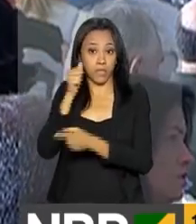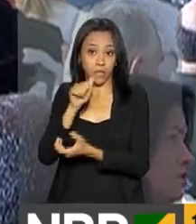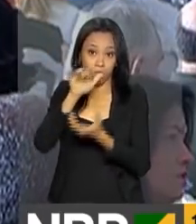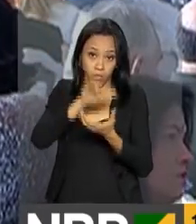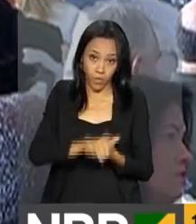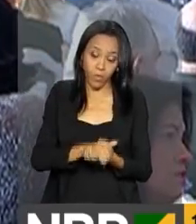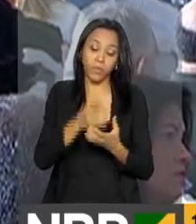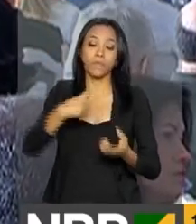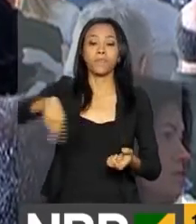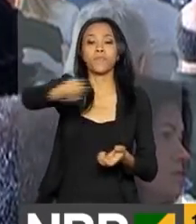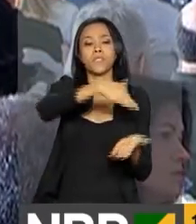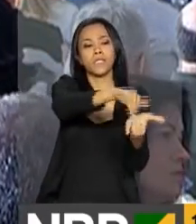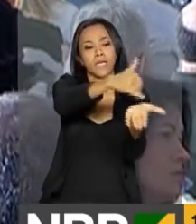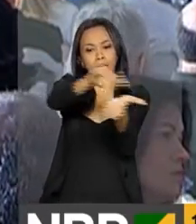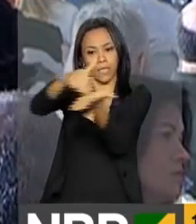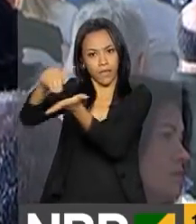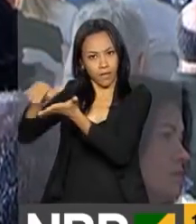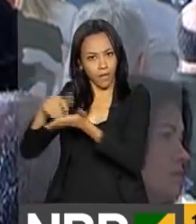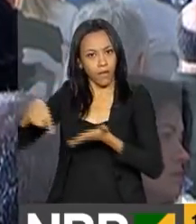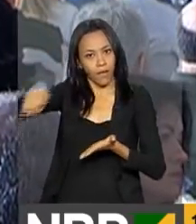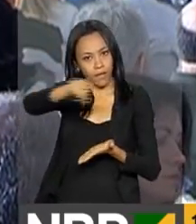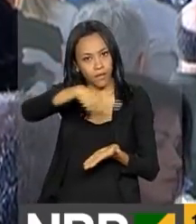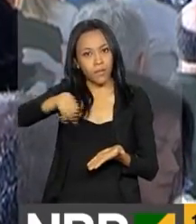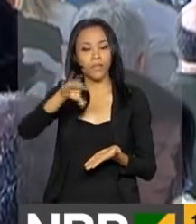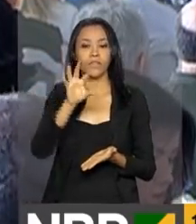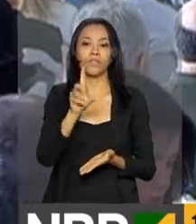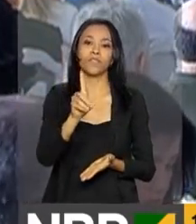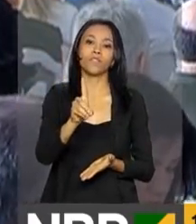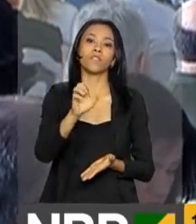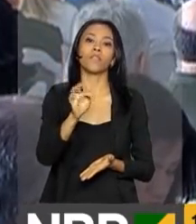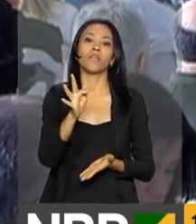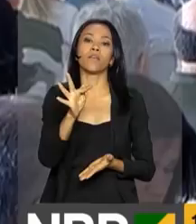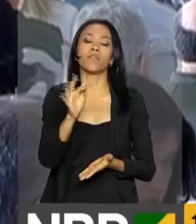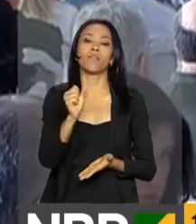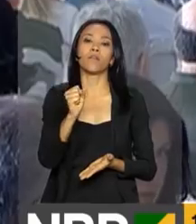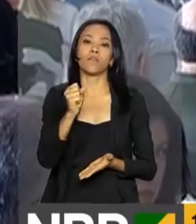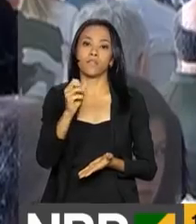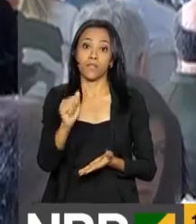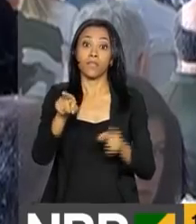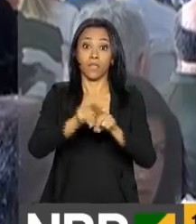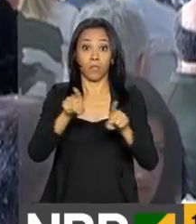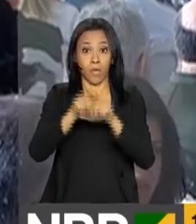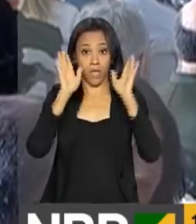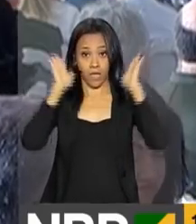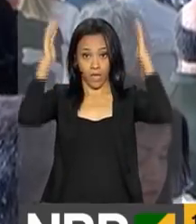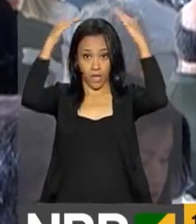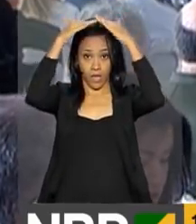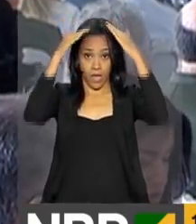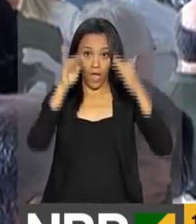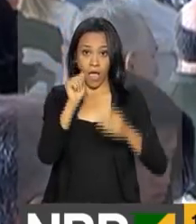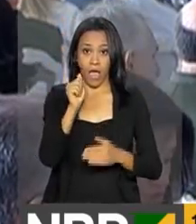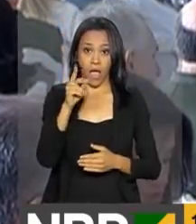Defesa e senhoras, Dom Fernando Guimarães, arcebispo do Ordinariado Militar do Brasil,